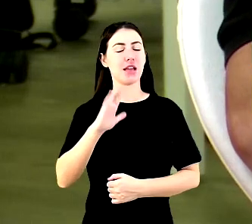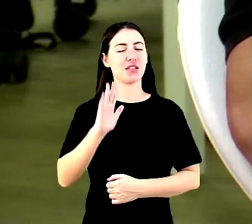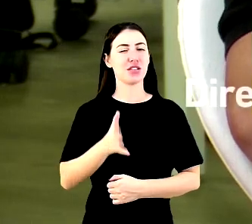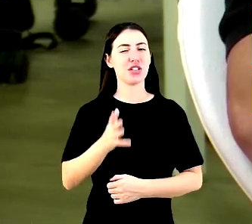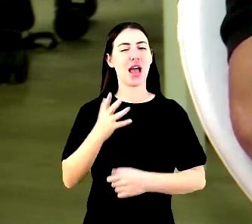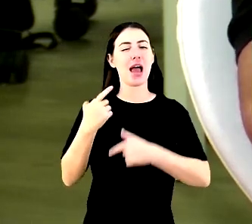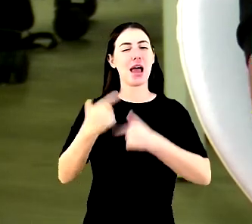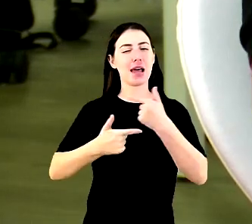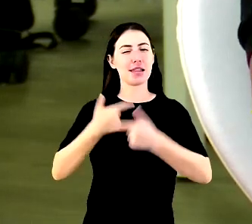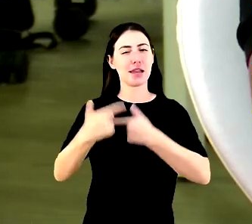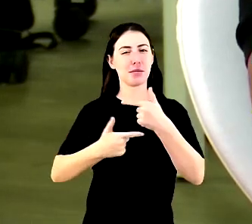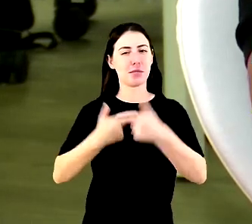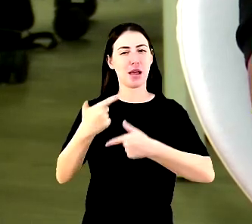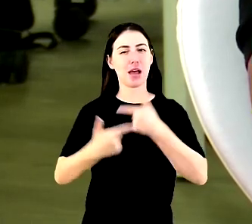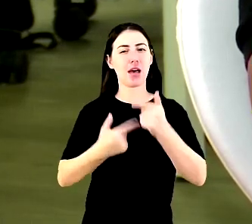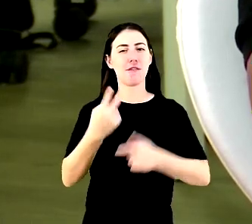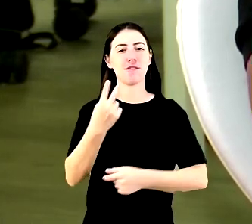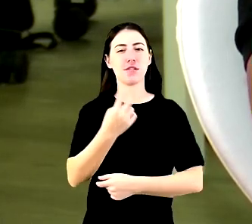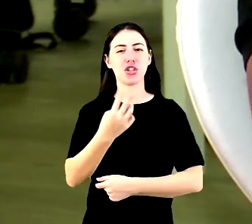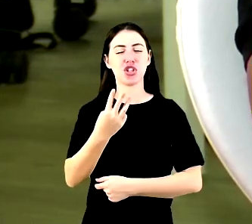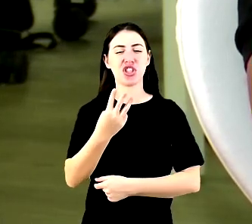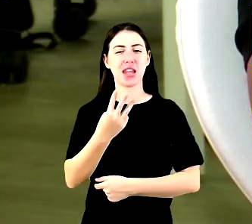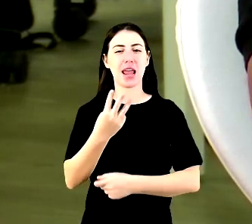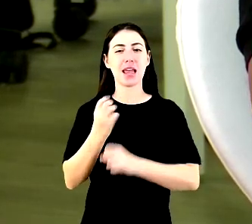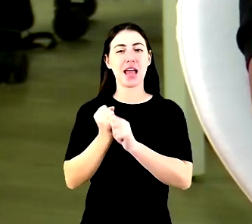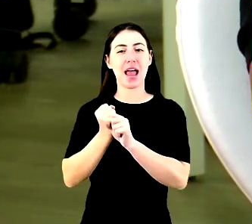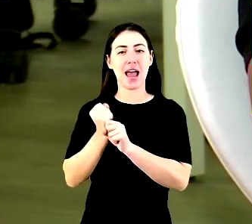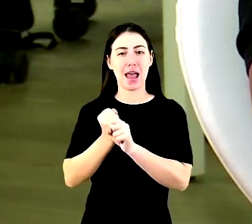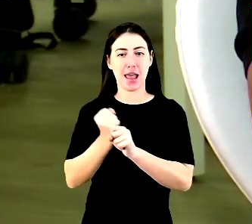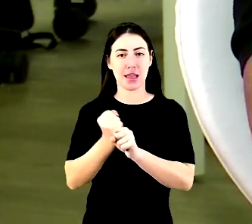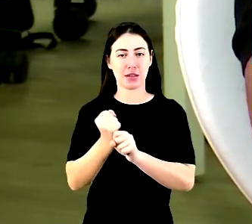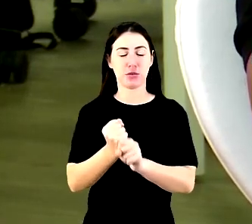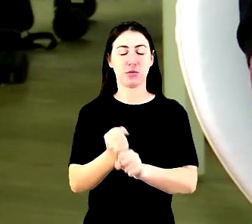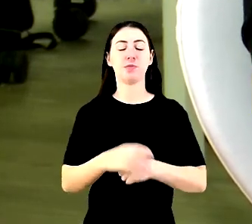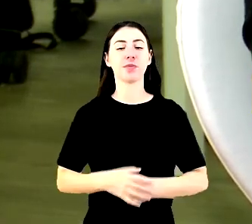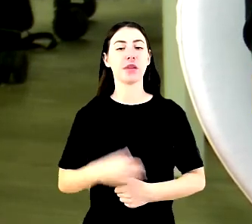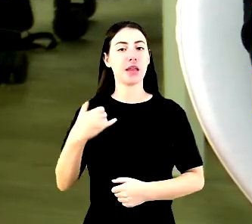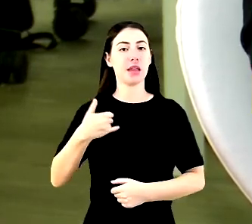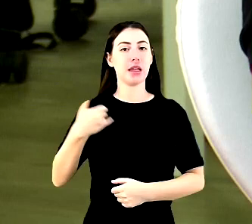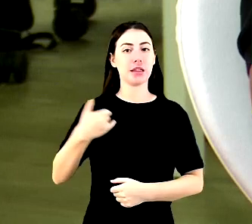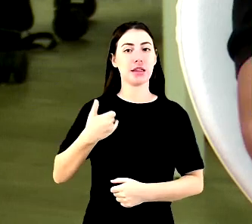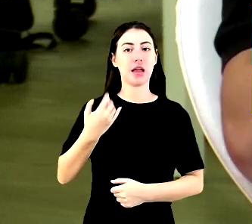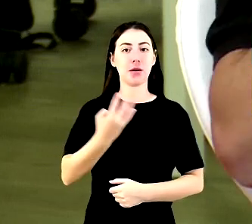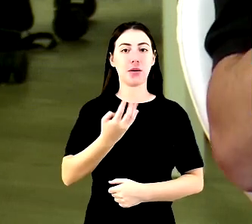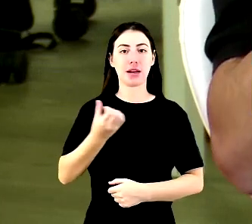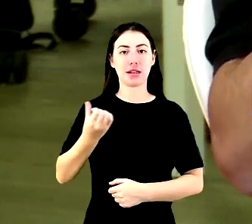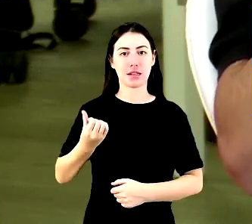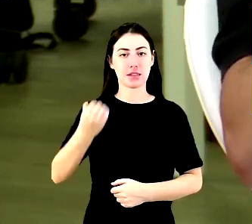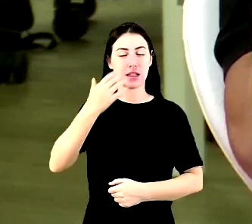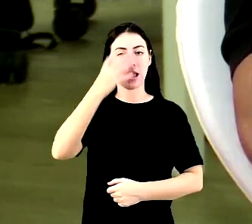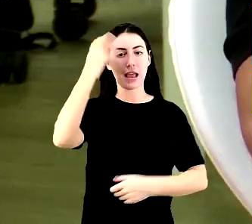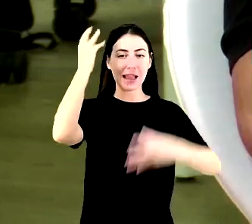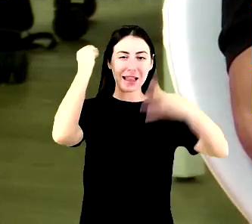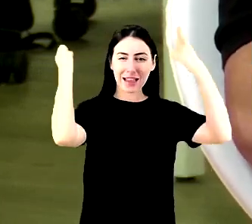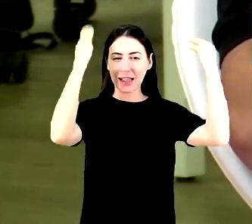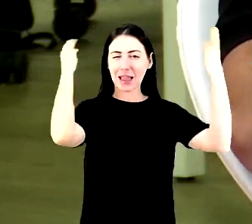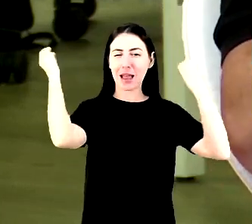Raizen, 46 anos, sou branco, cabelos escuros, eram escuros, agora grisalhos, barba